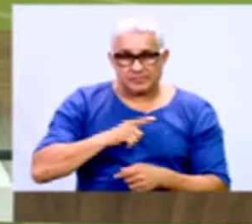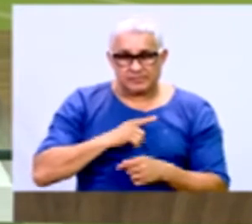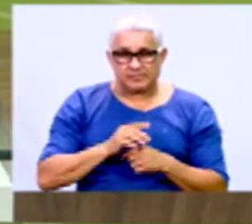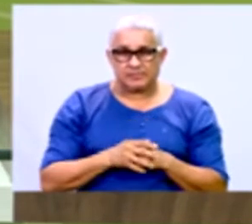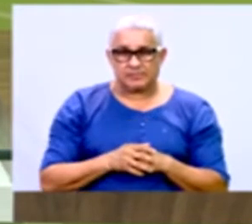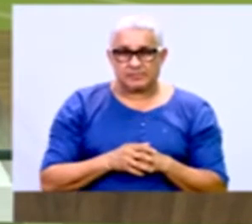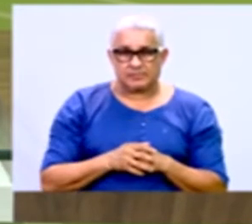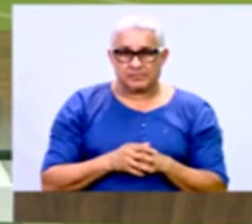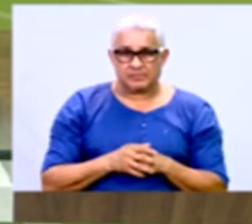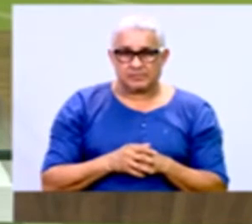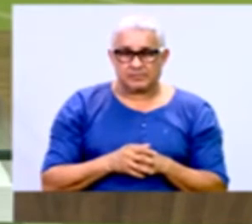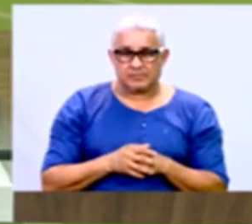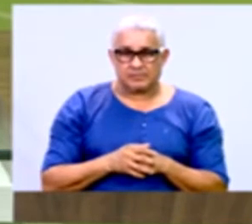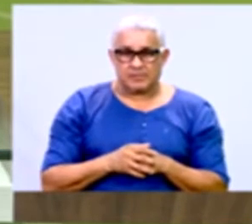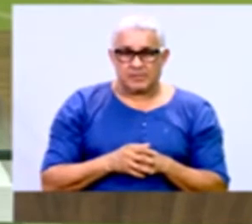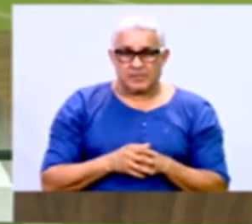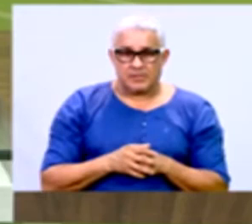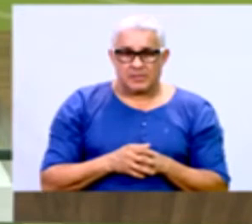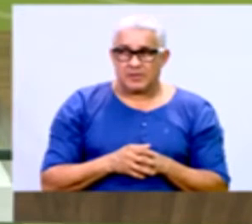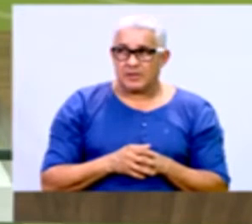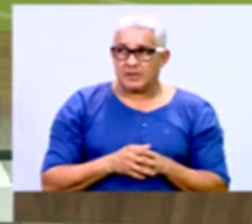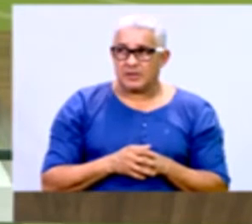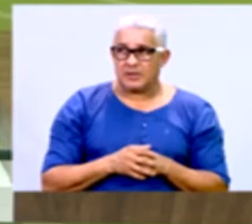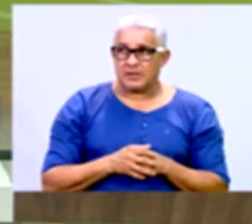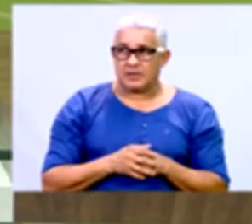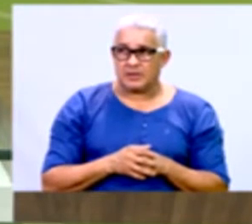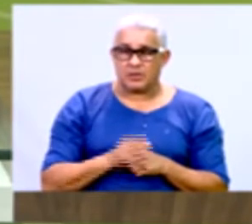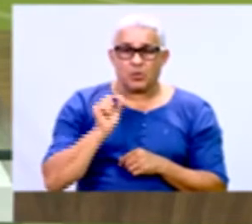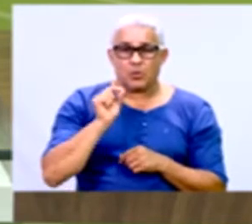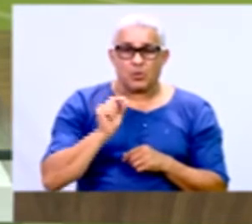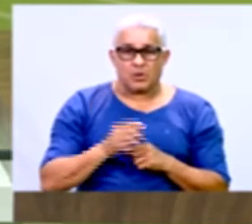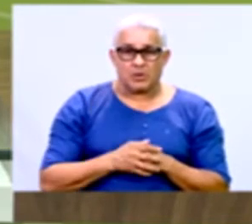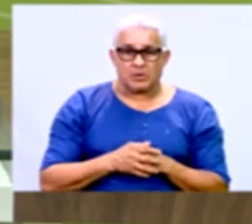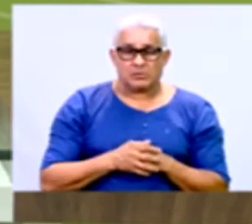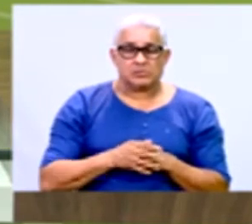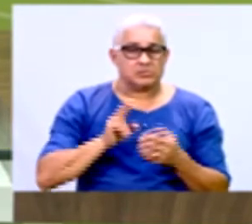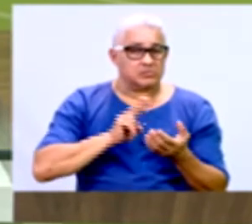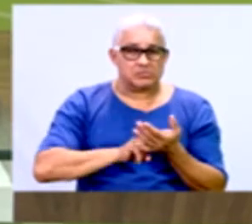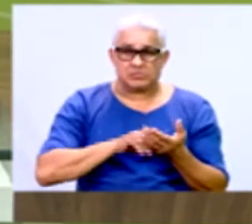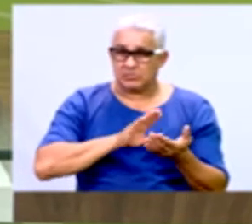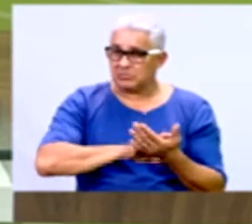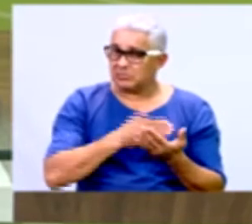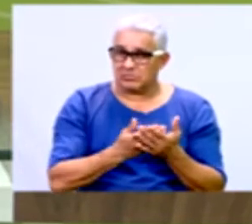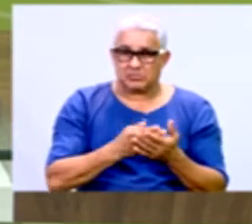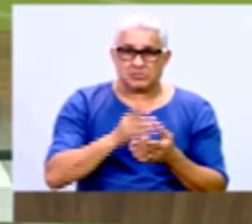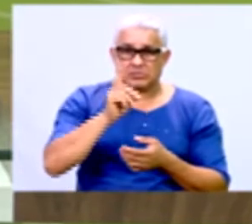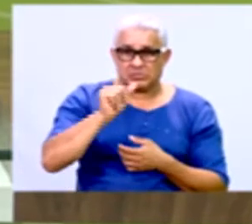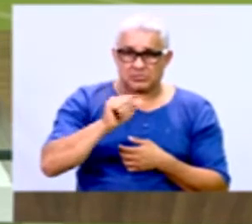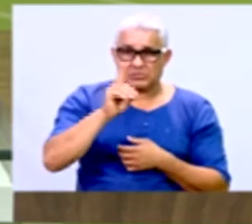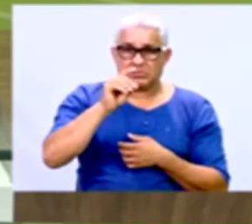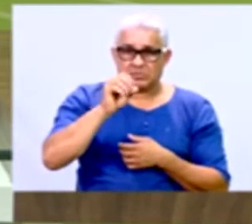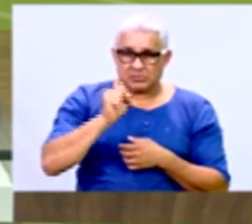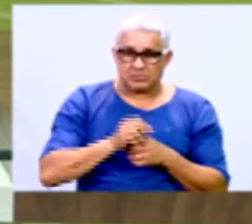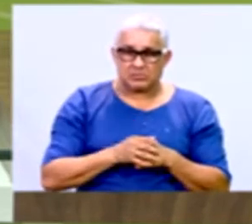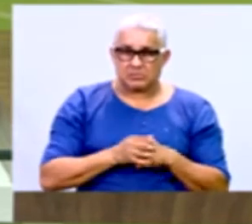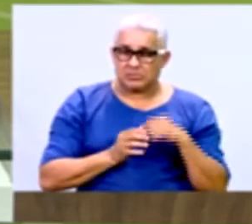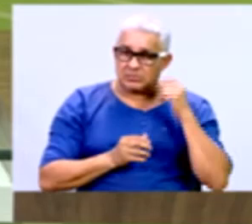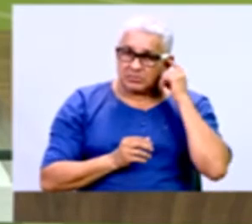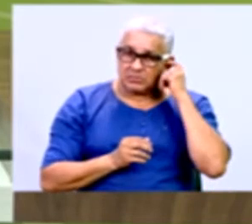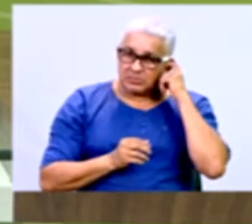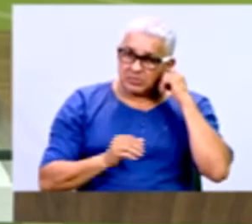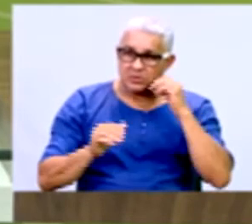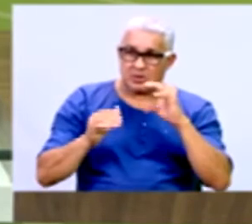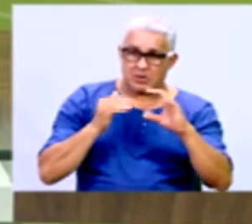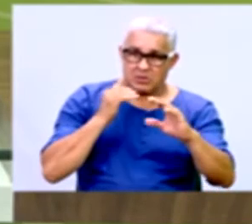um termo de parsing que nada mais é do que a interpretação dos dados que são enviados através,